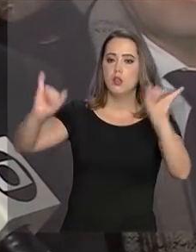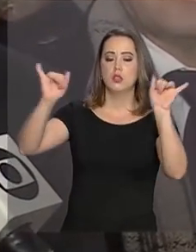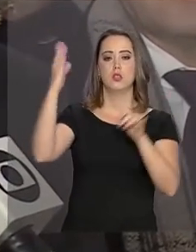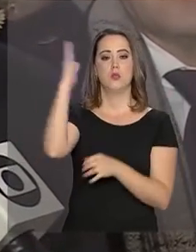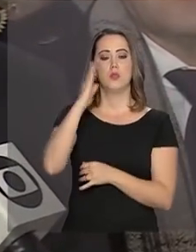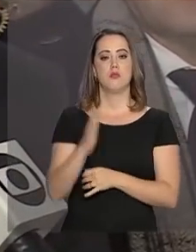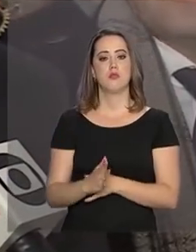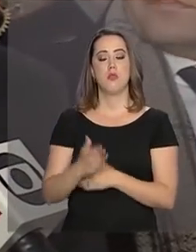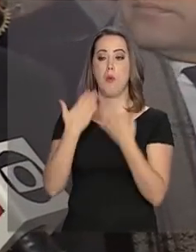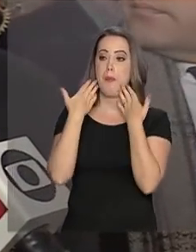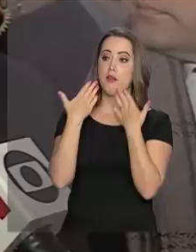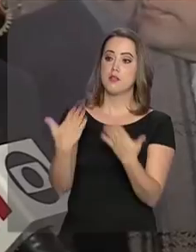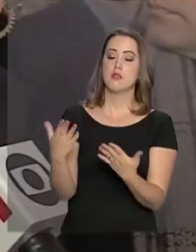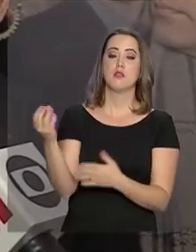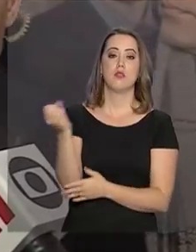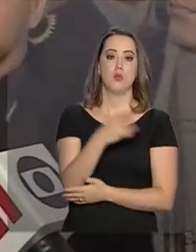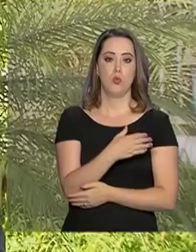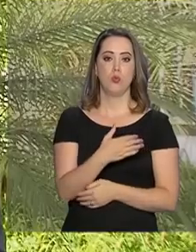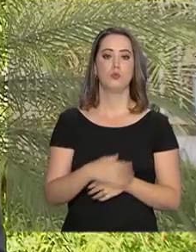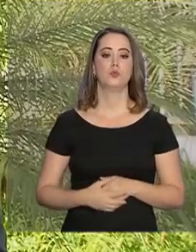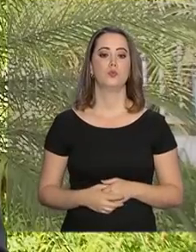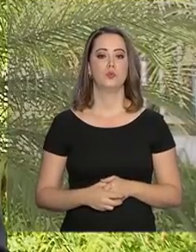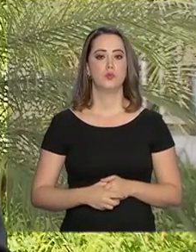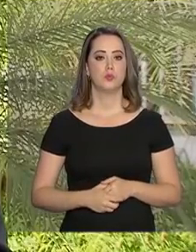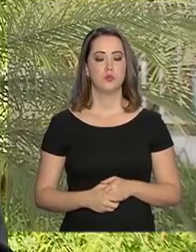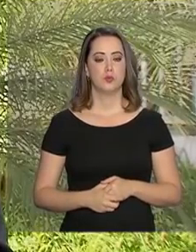que se apresenta com a nossa chegada ao poder.